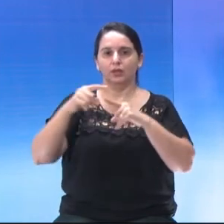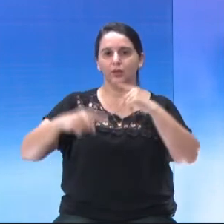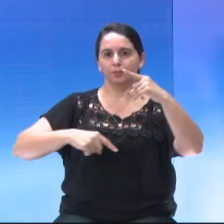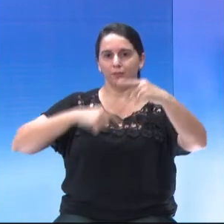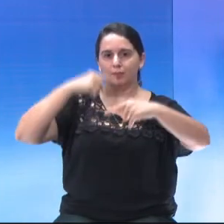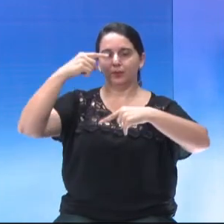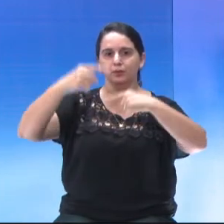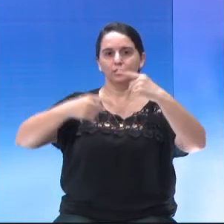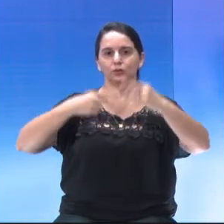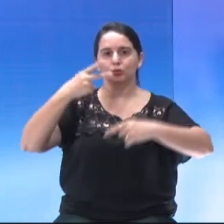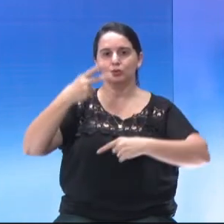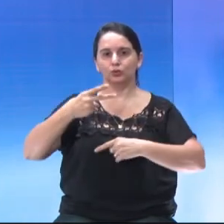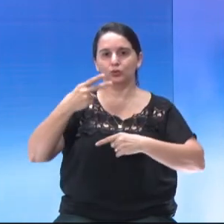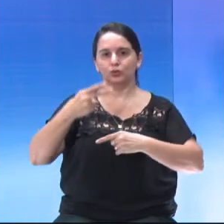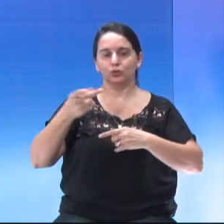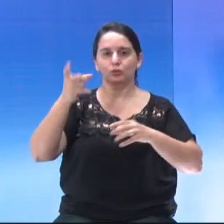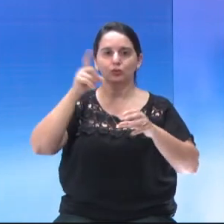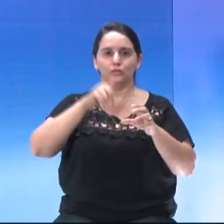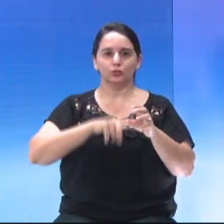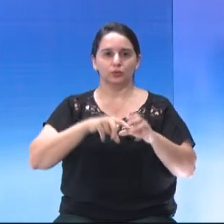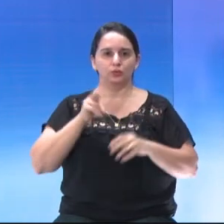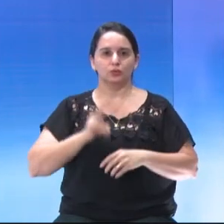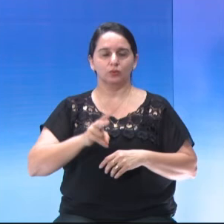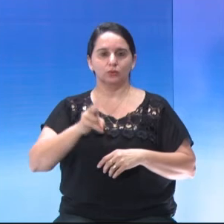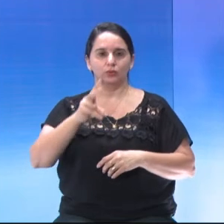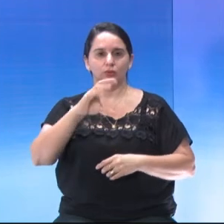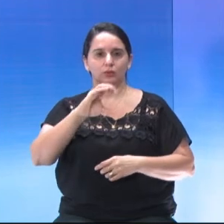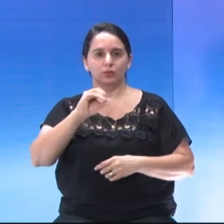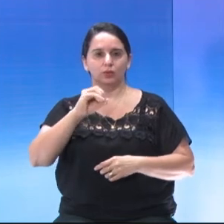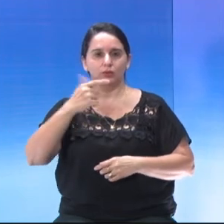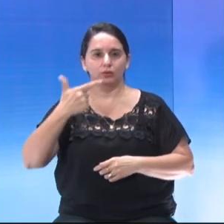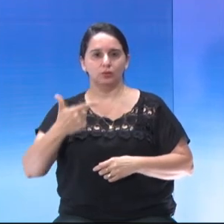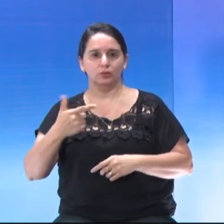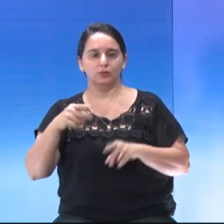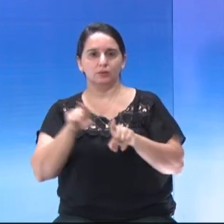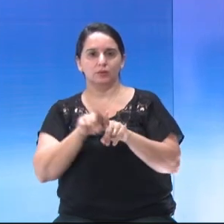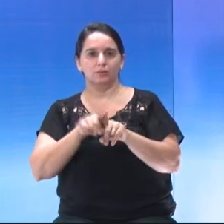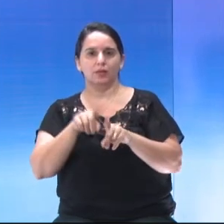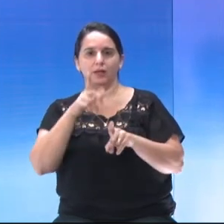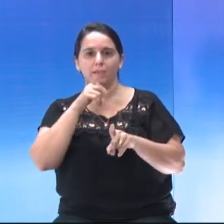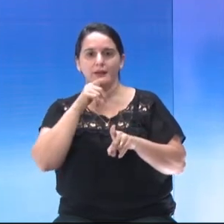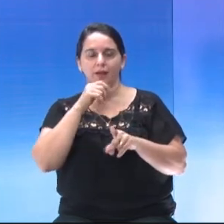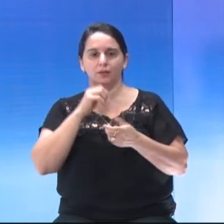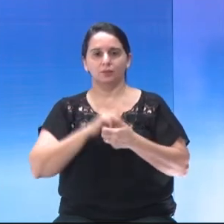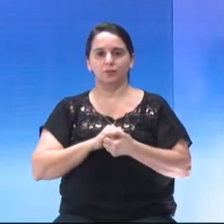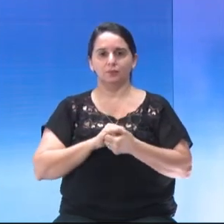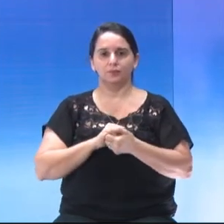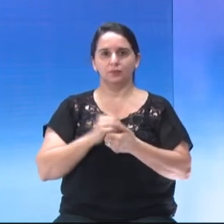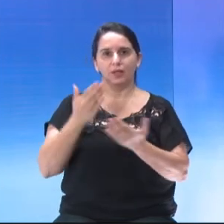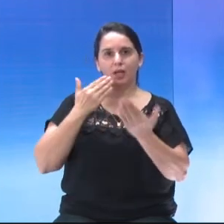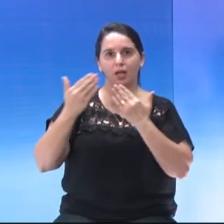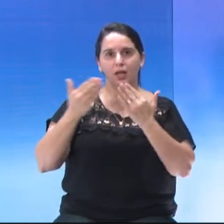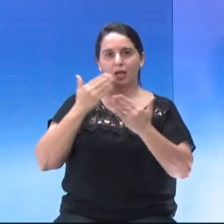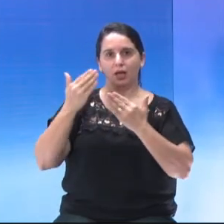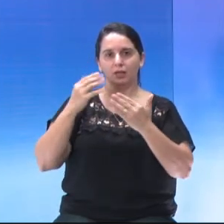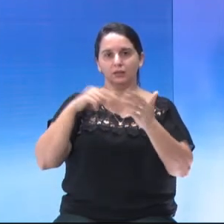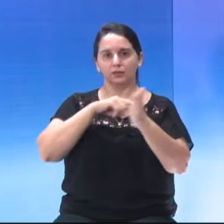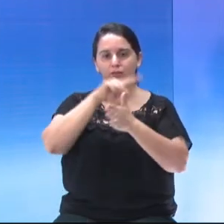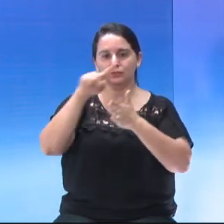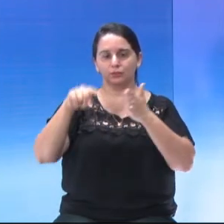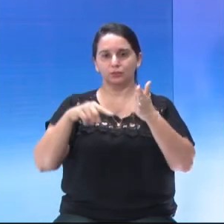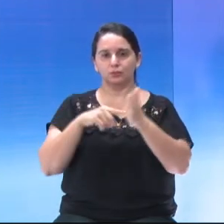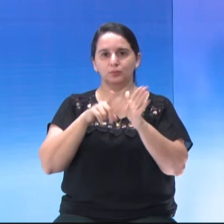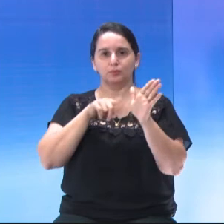esse processo 2, voltando a produzir CO2 e água. Correto. Analisando esse ciclo,